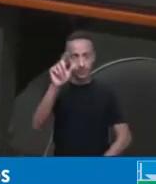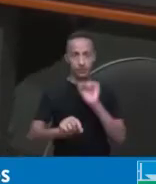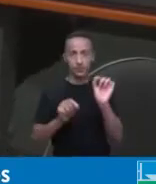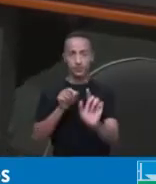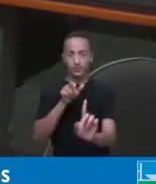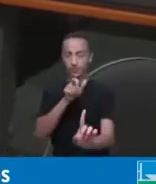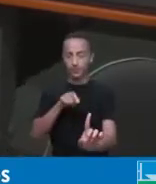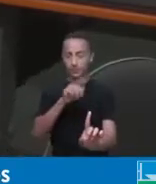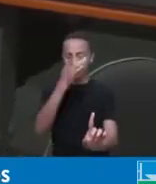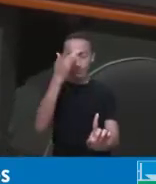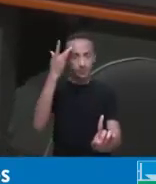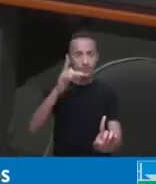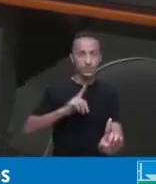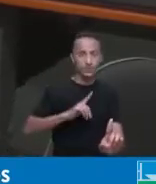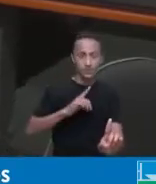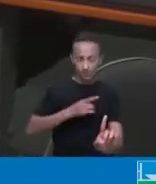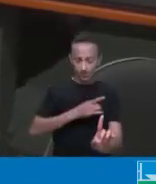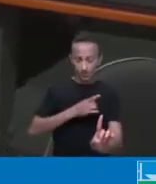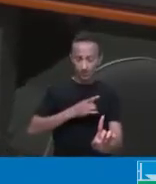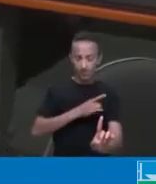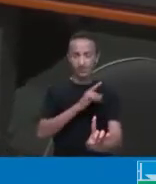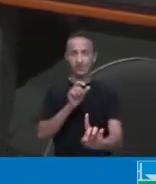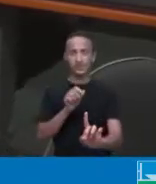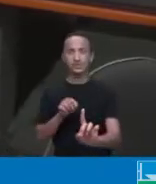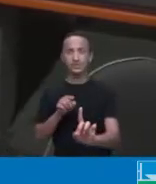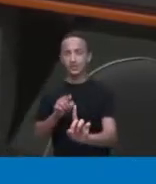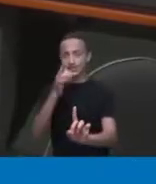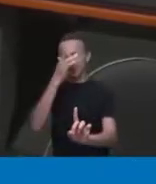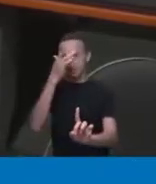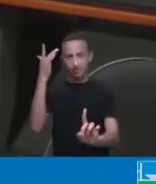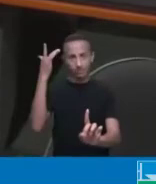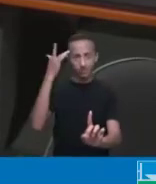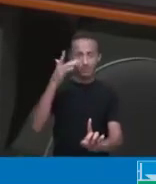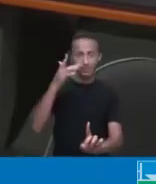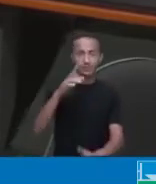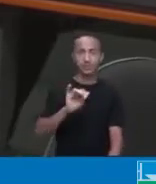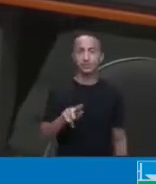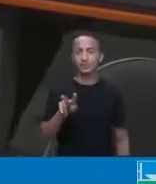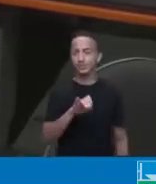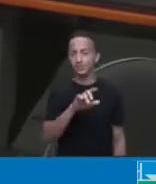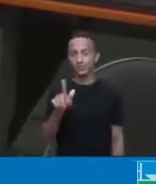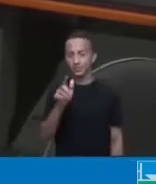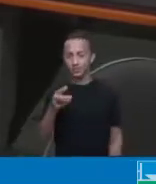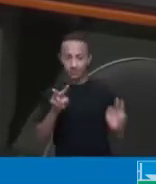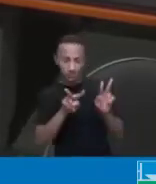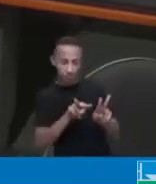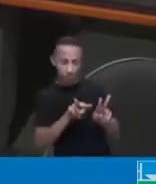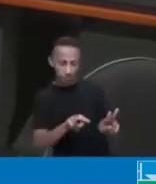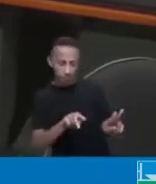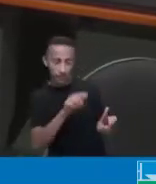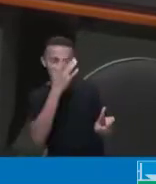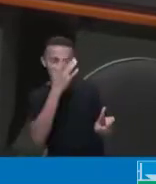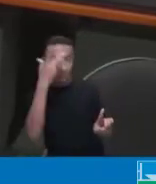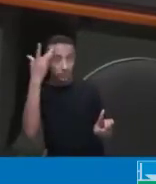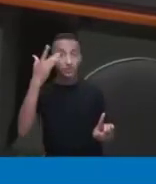com dor nociplástica, fibromialgia ou condição funcional invisível pode passar dias em cima de uma cama, com